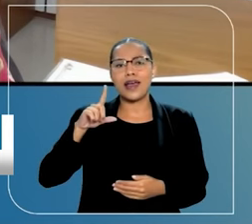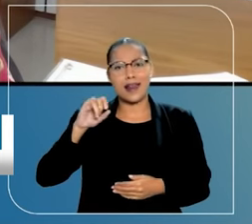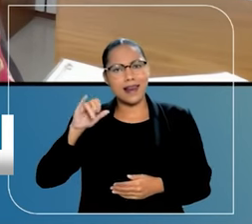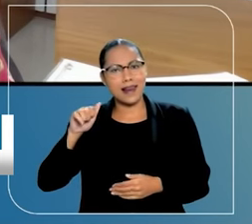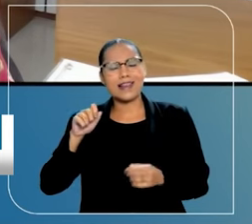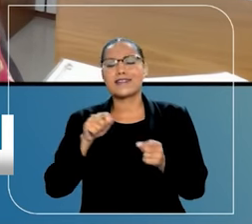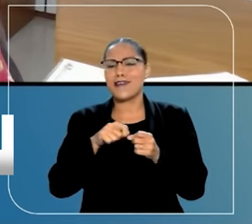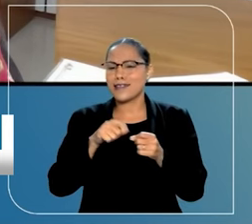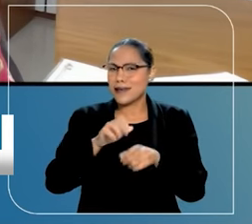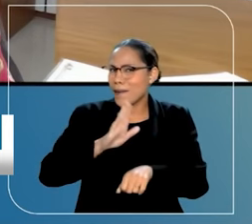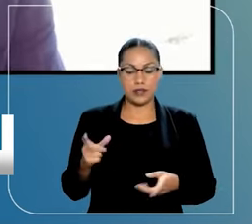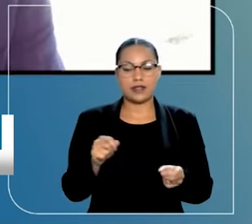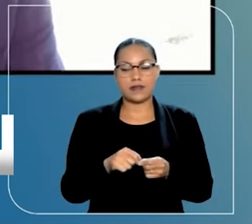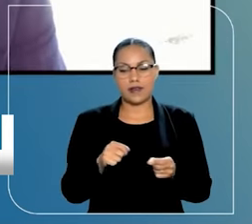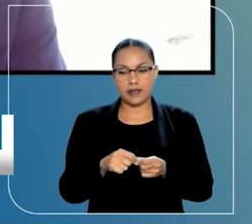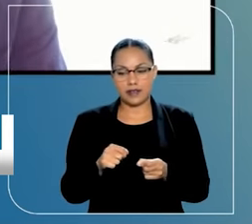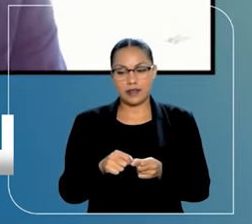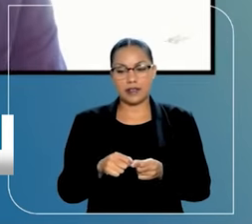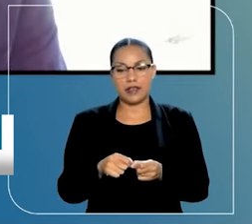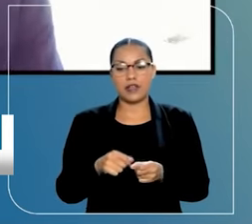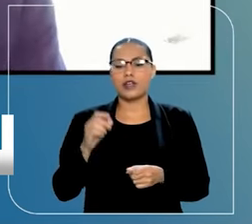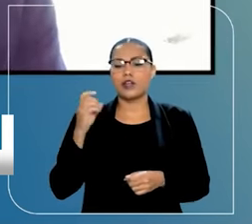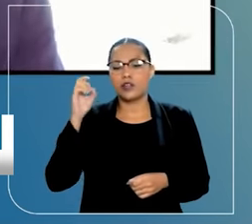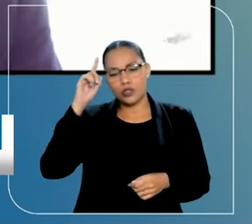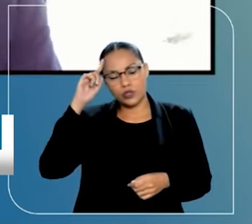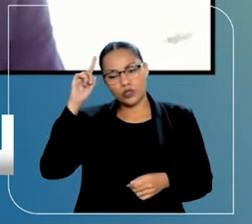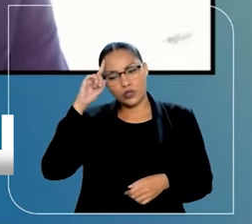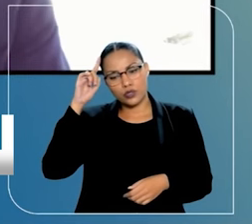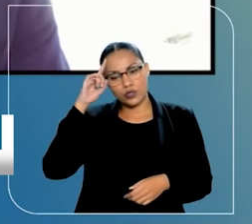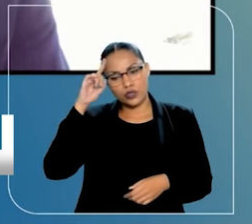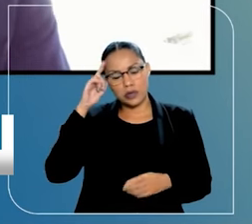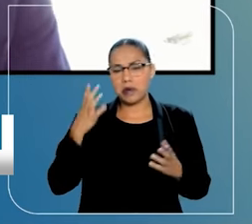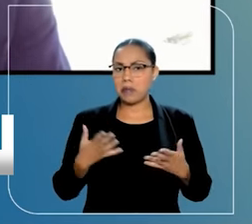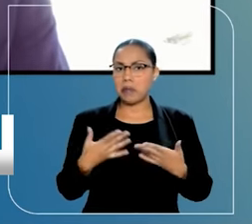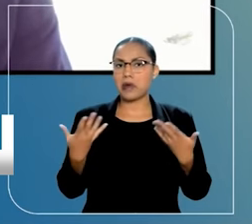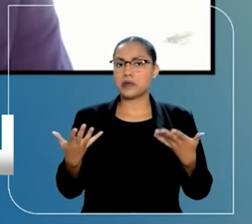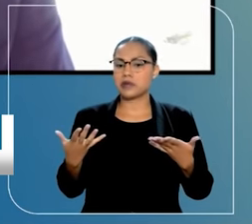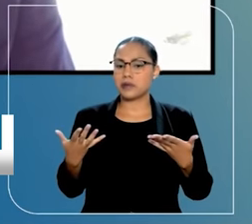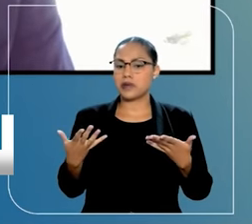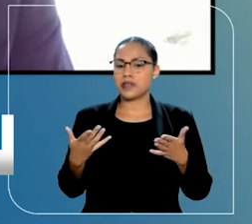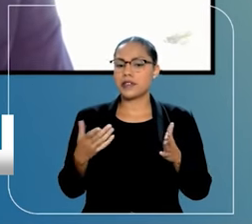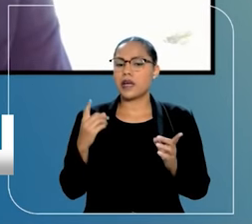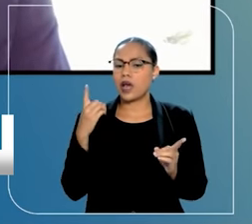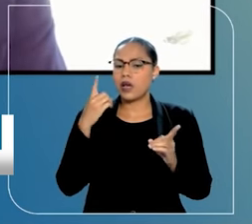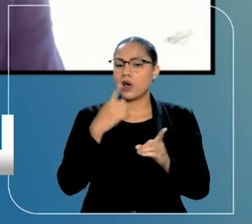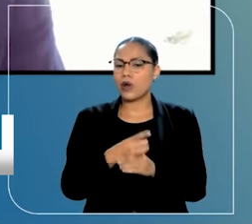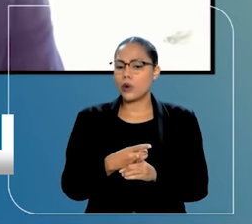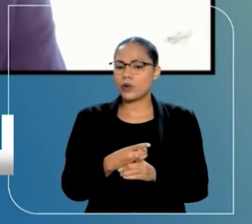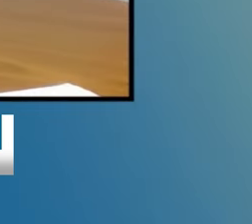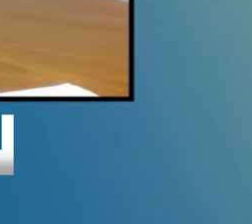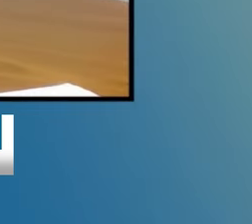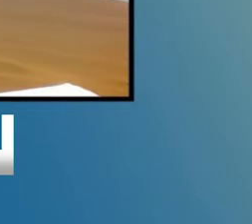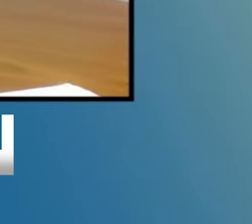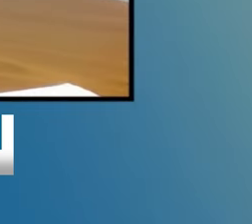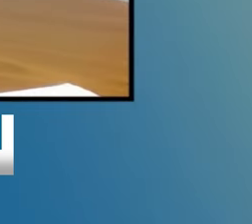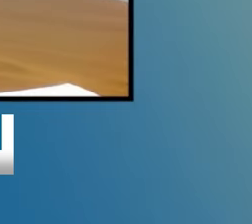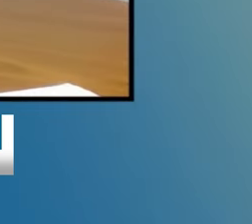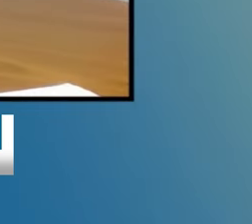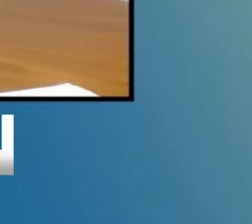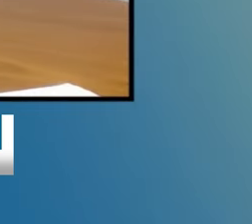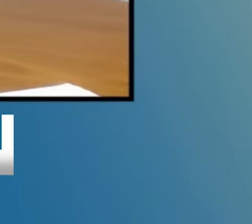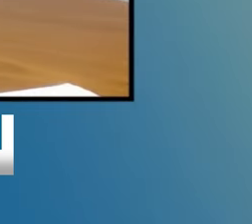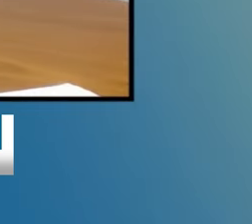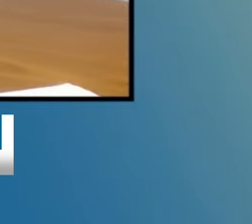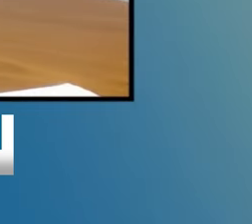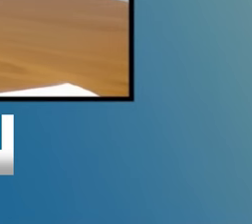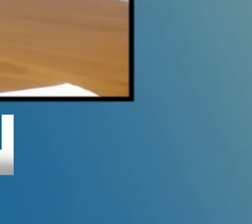do STJ no YouTube, em que oradores selecionados apresentaram temas e casos para ajudar a definir